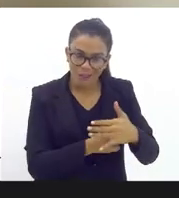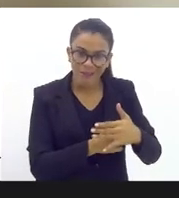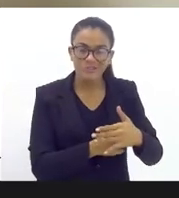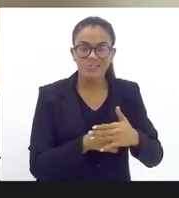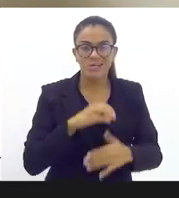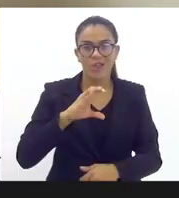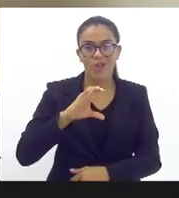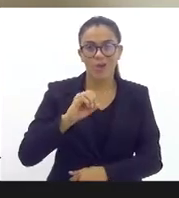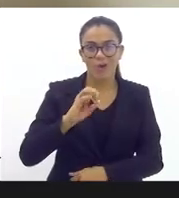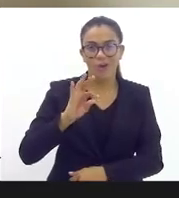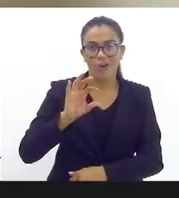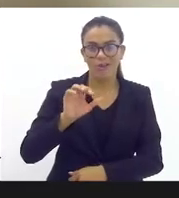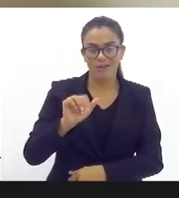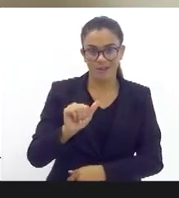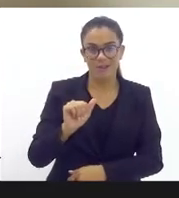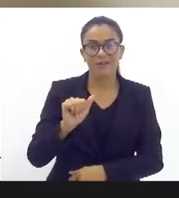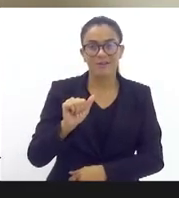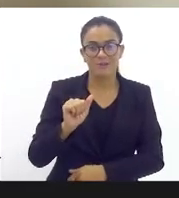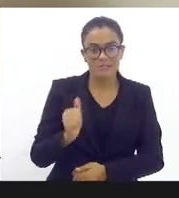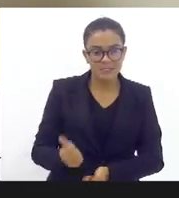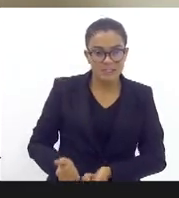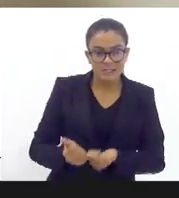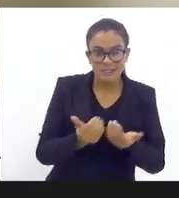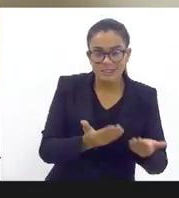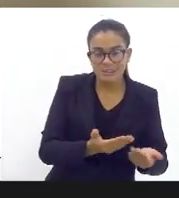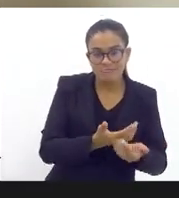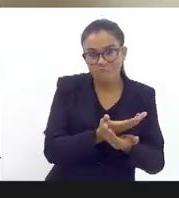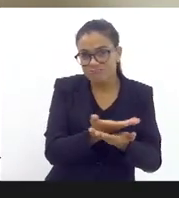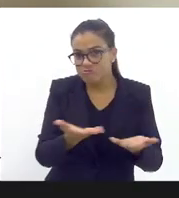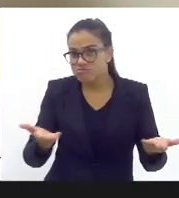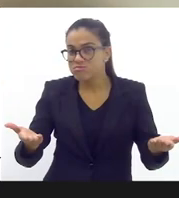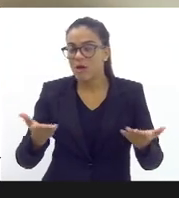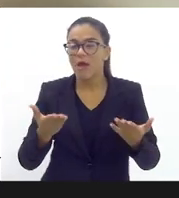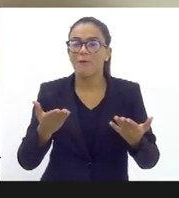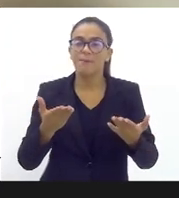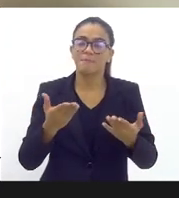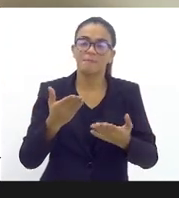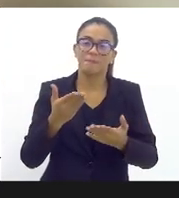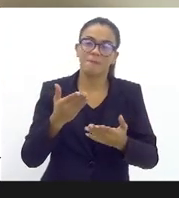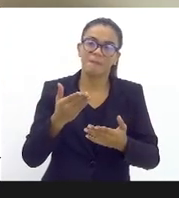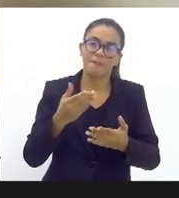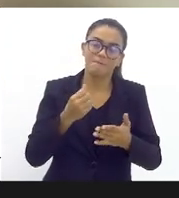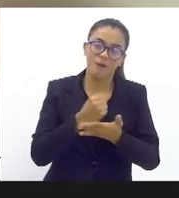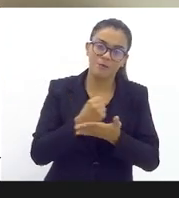cotas sejam aplicadas amplamente no mercado de trabalho,